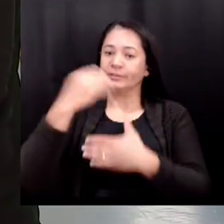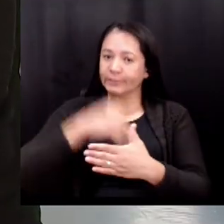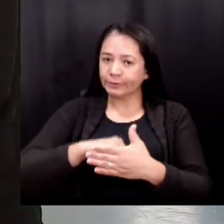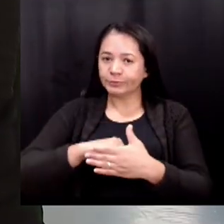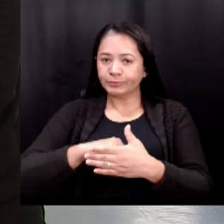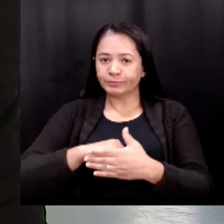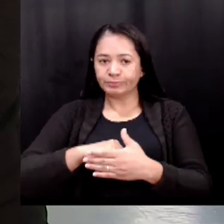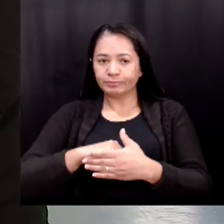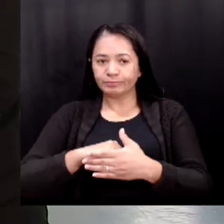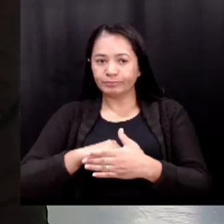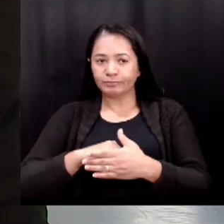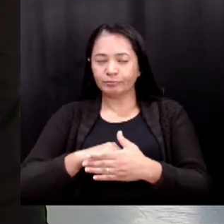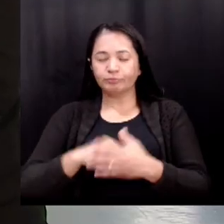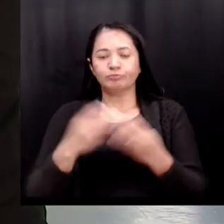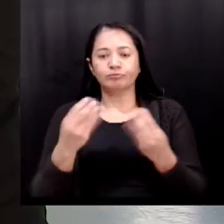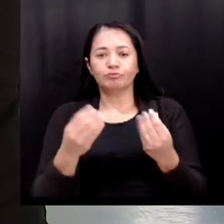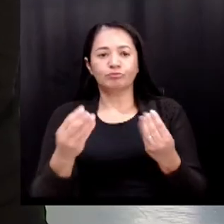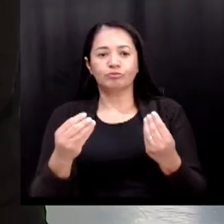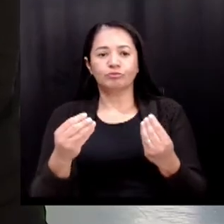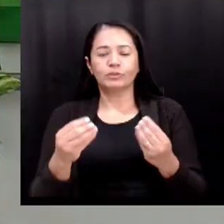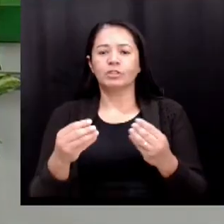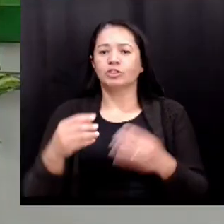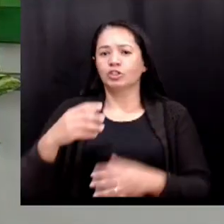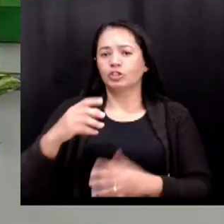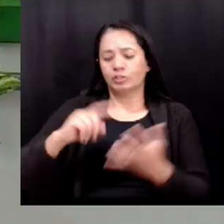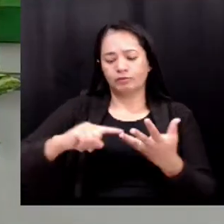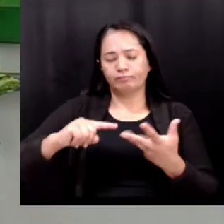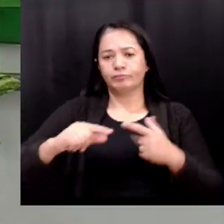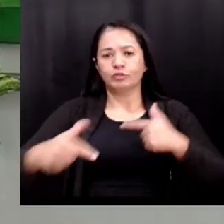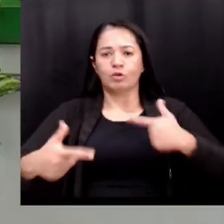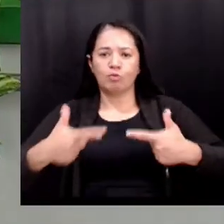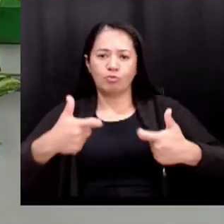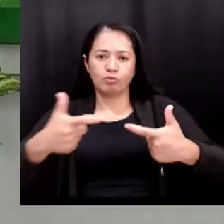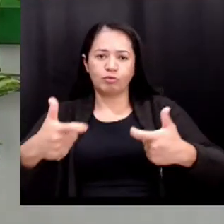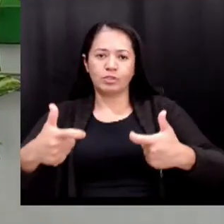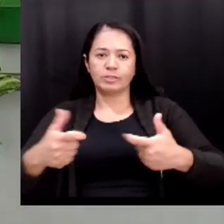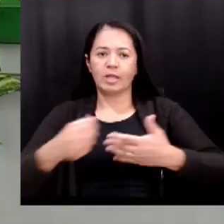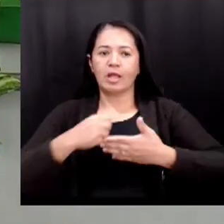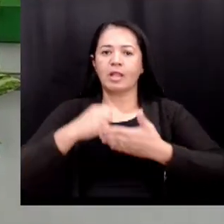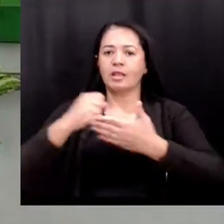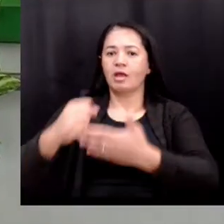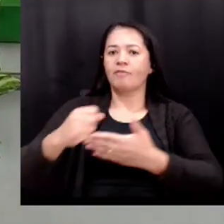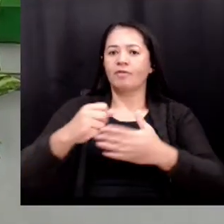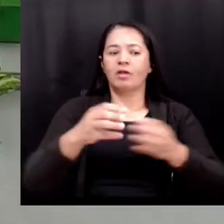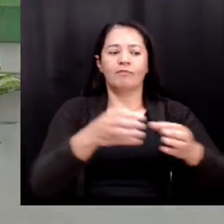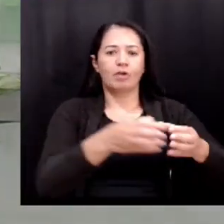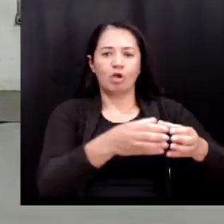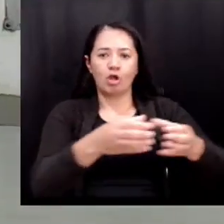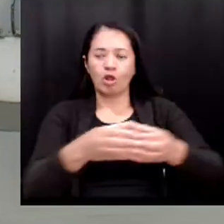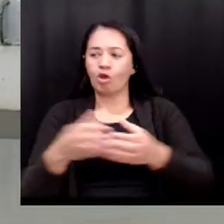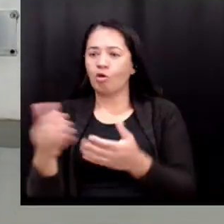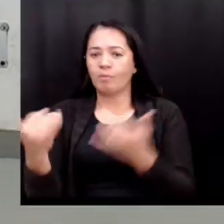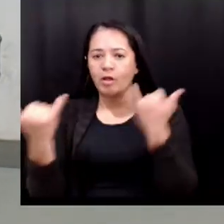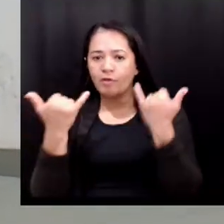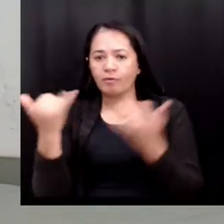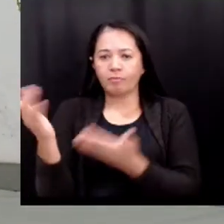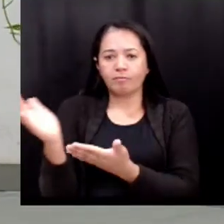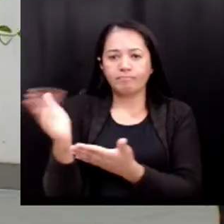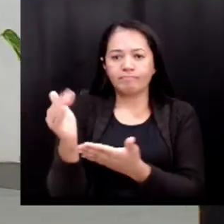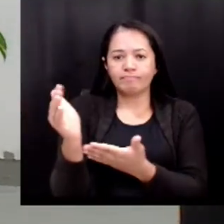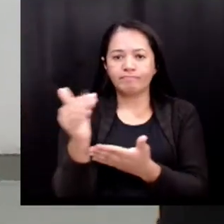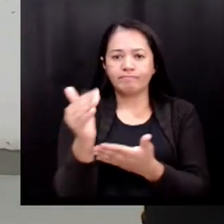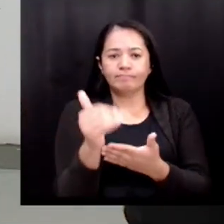dentro das situações de guerra, e aí eram enviados em pequenos grupamentos para coletar informações.